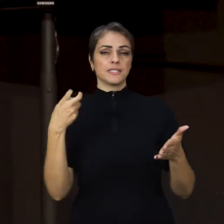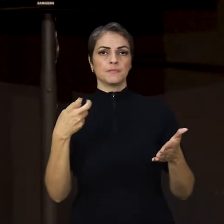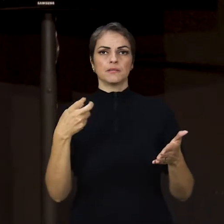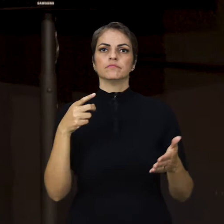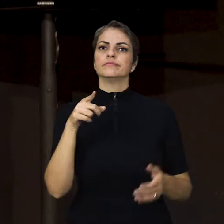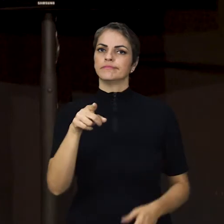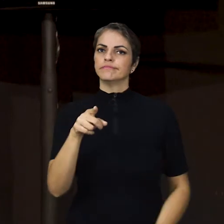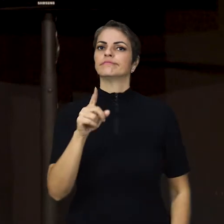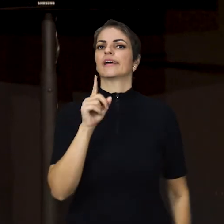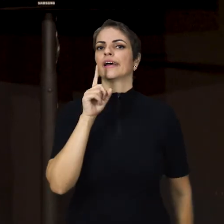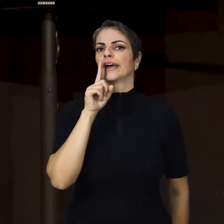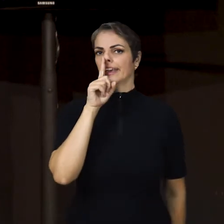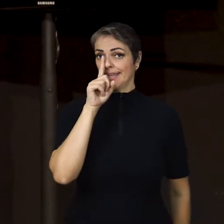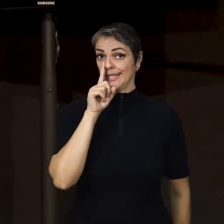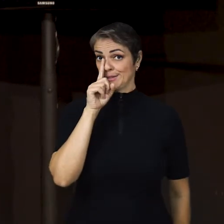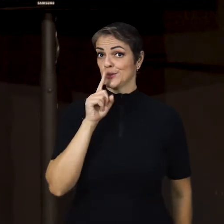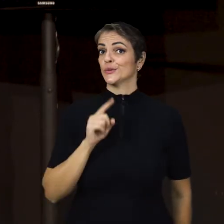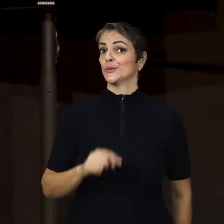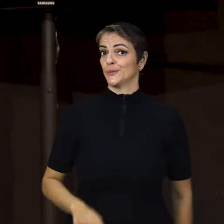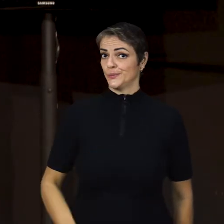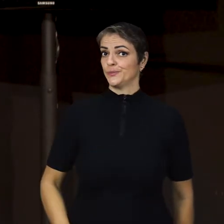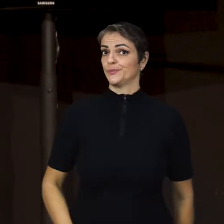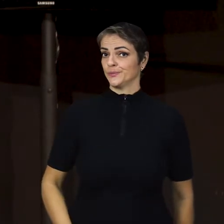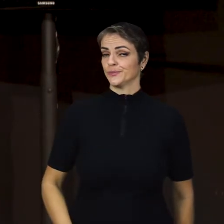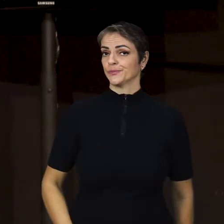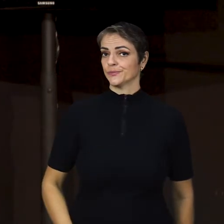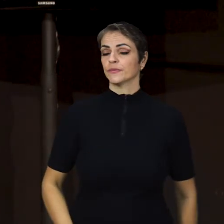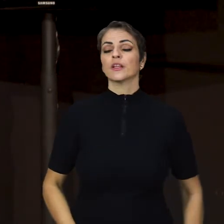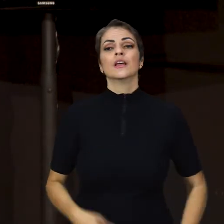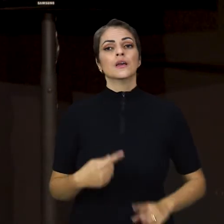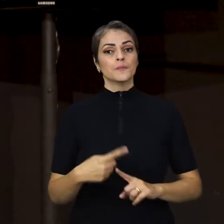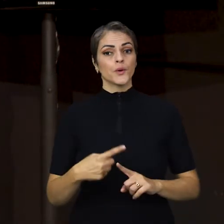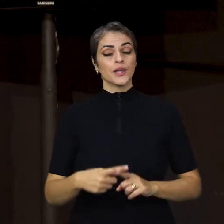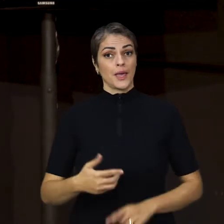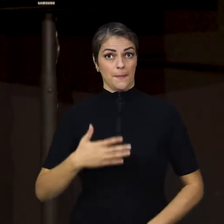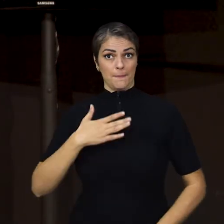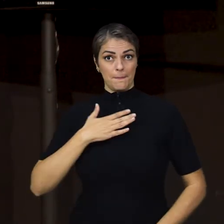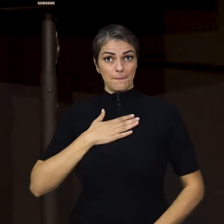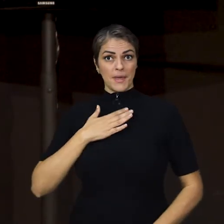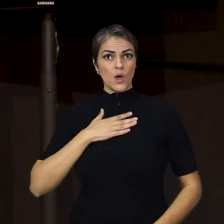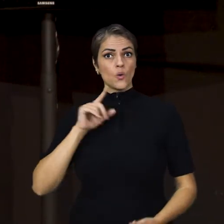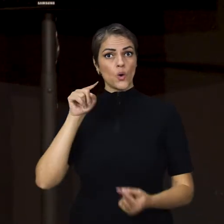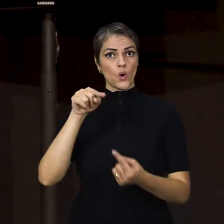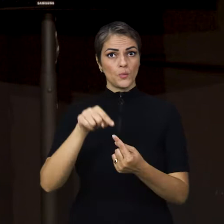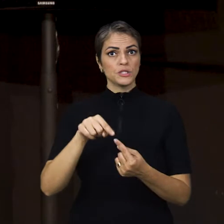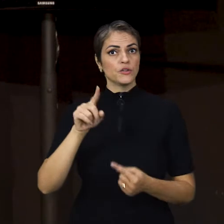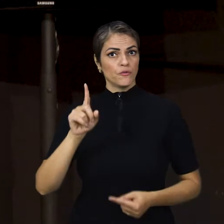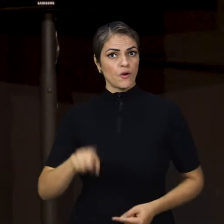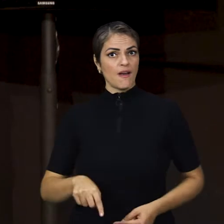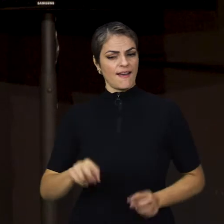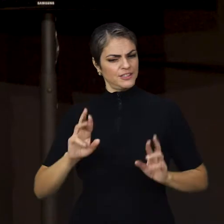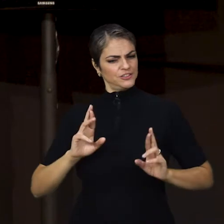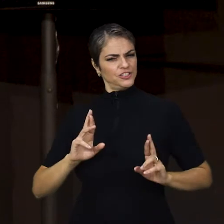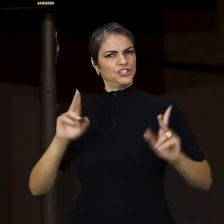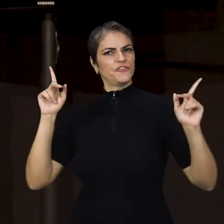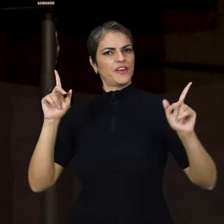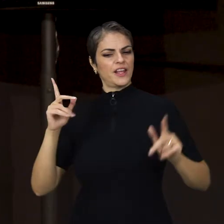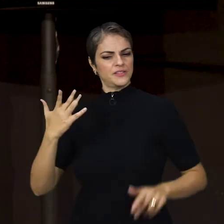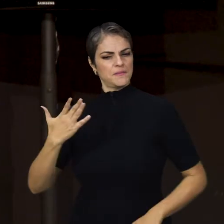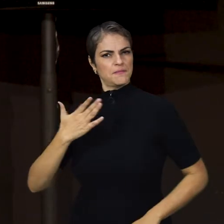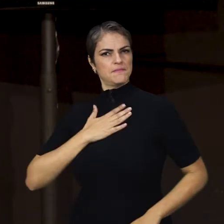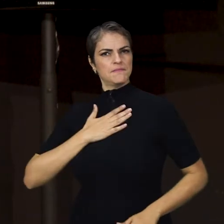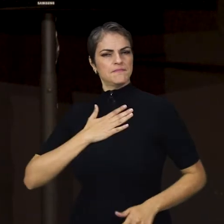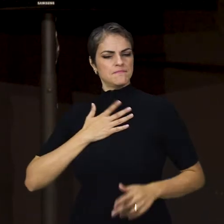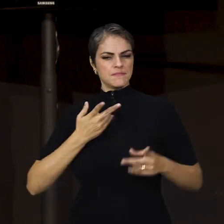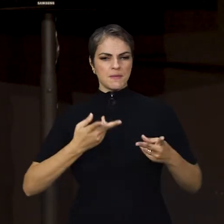da originalidade. Quando na minha interpretação da Bíblia, o meu objetivo é ser original, é encontrar um